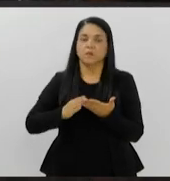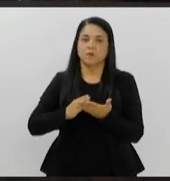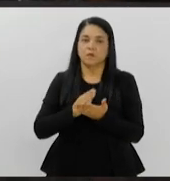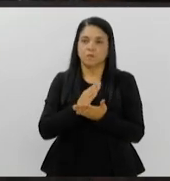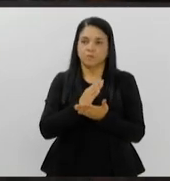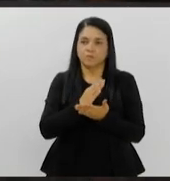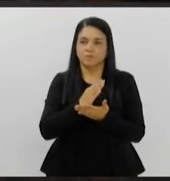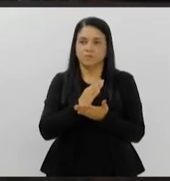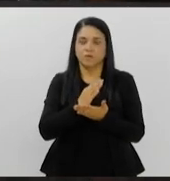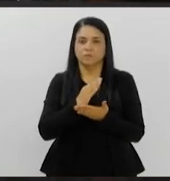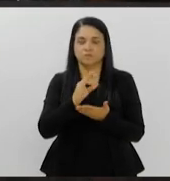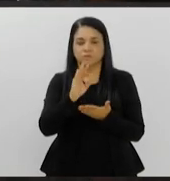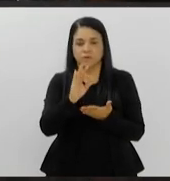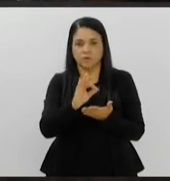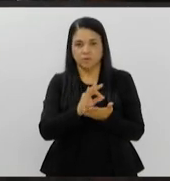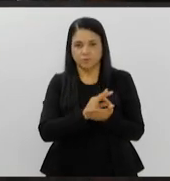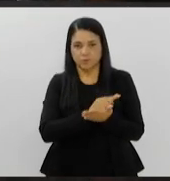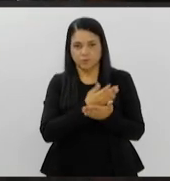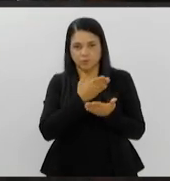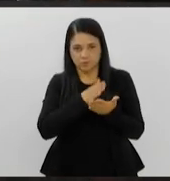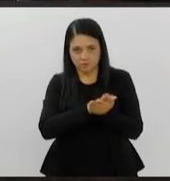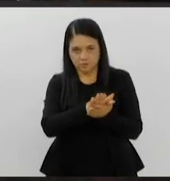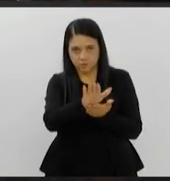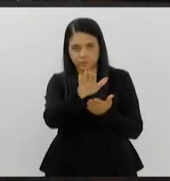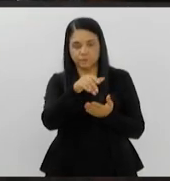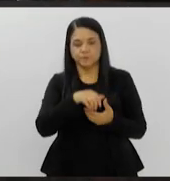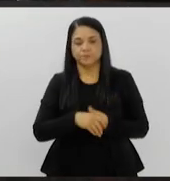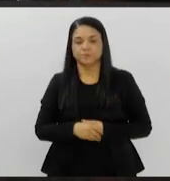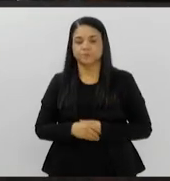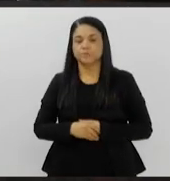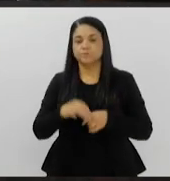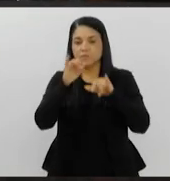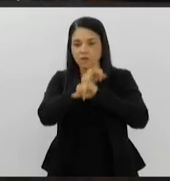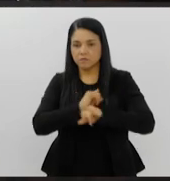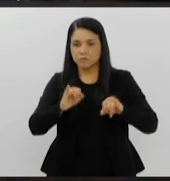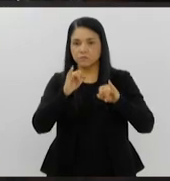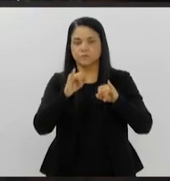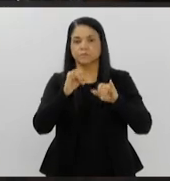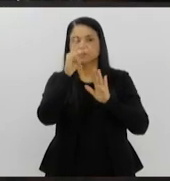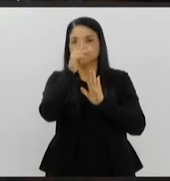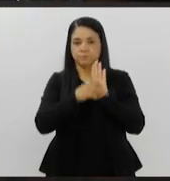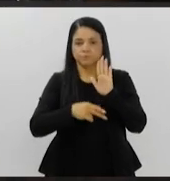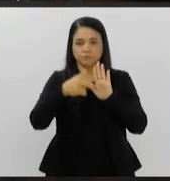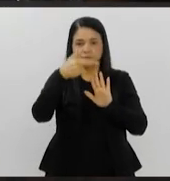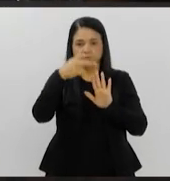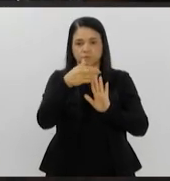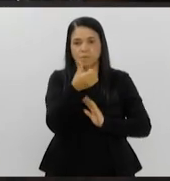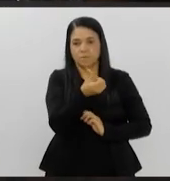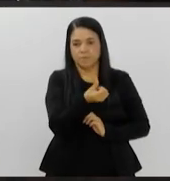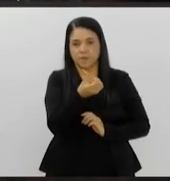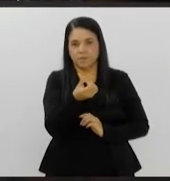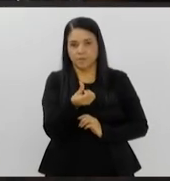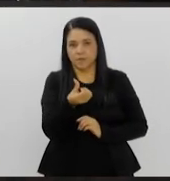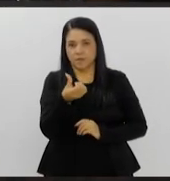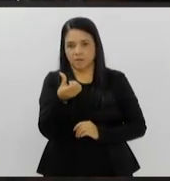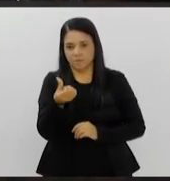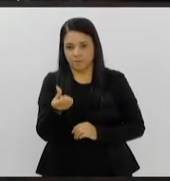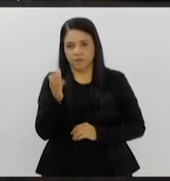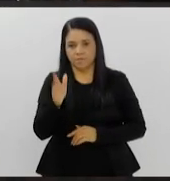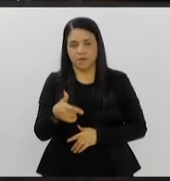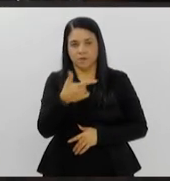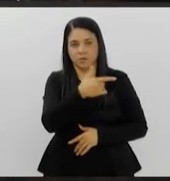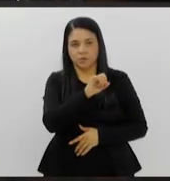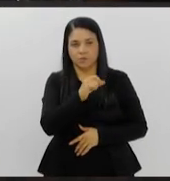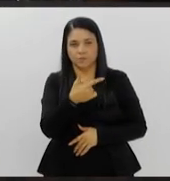estão, aprovado vai a promulgação. Anuncio, projeto de resolução número